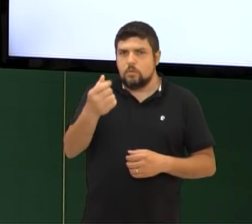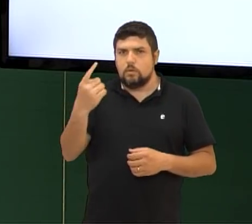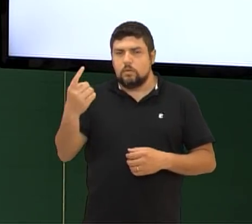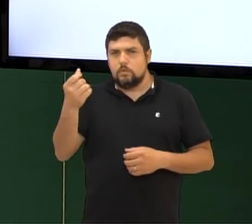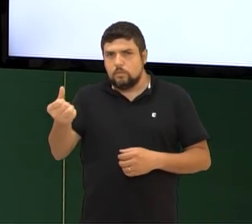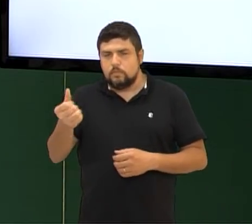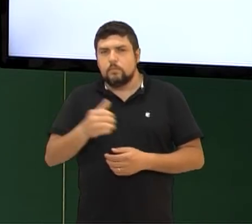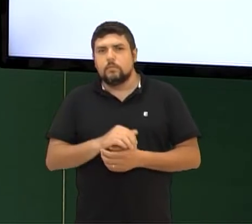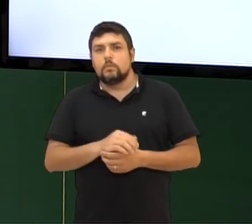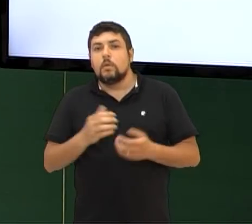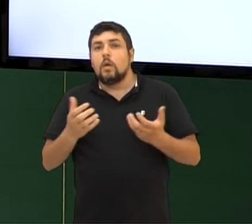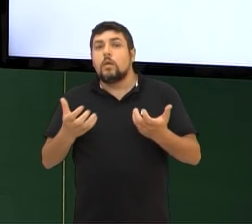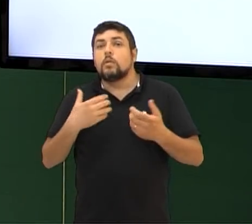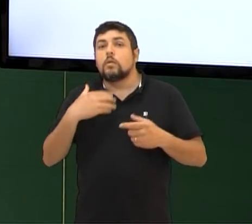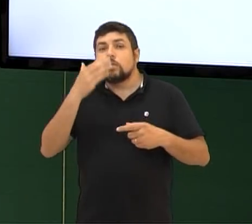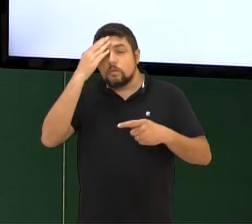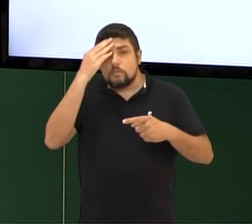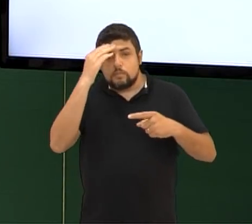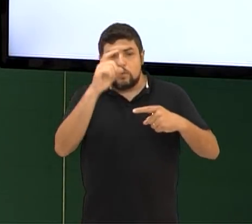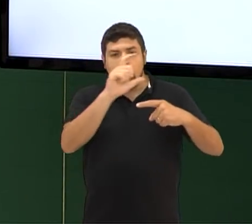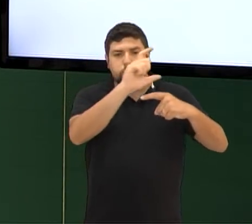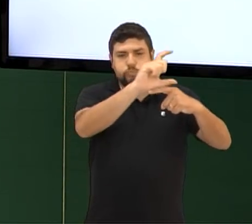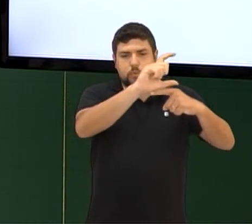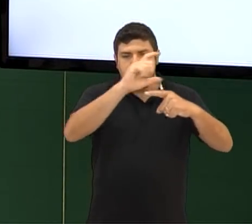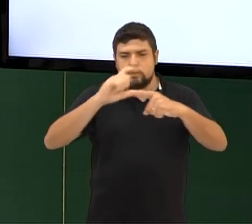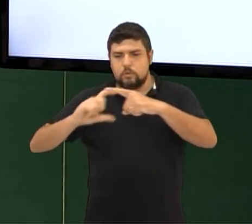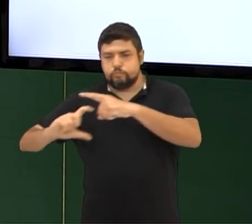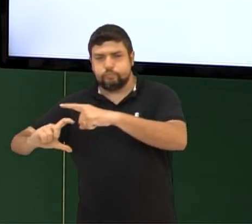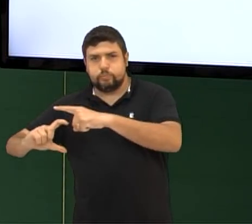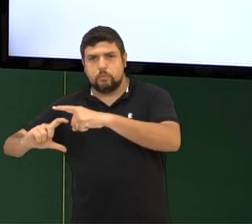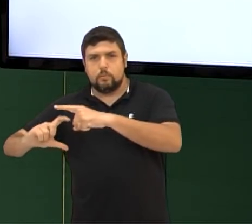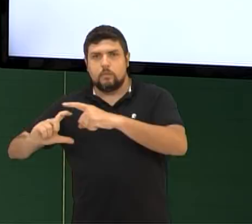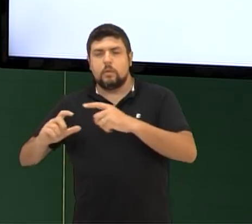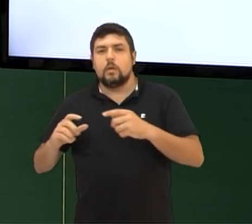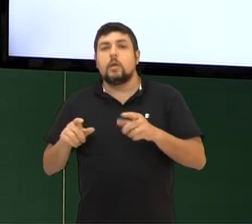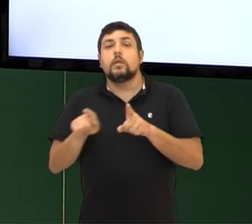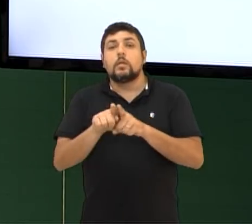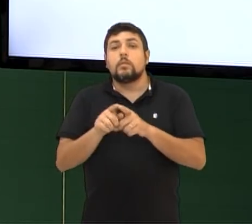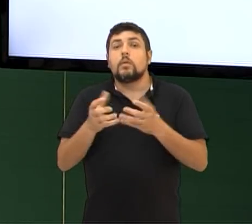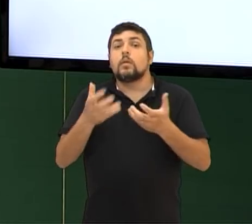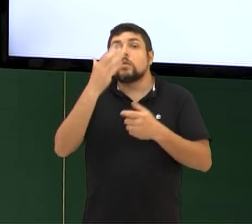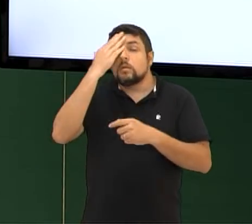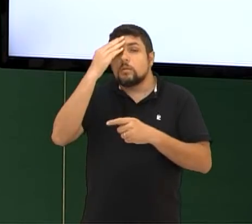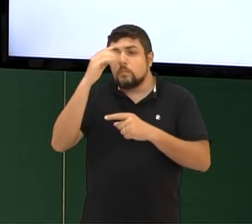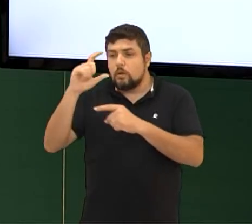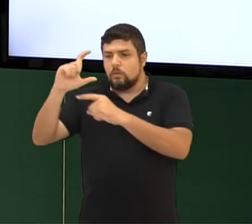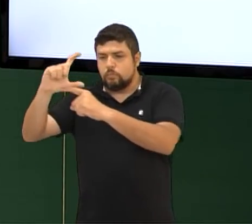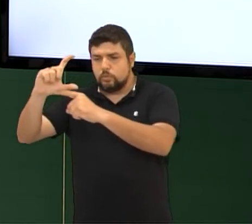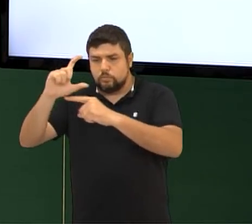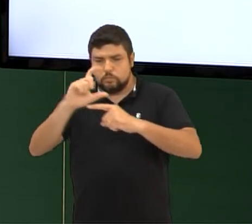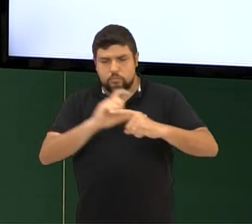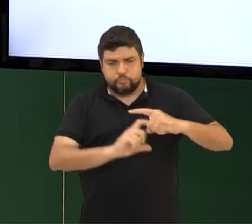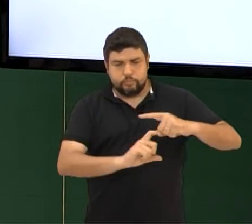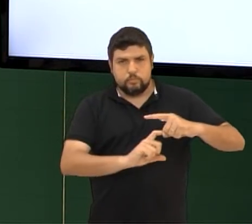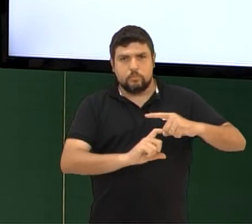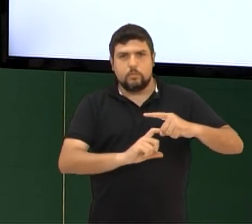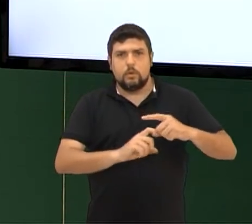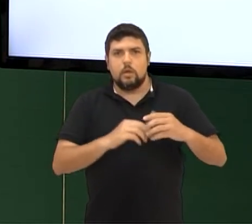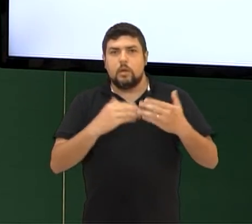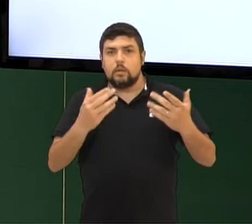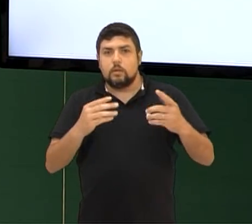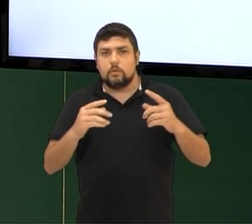quer saber quais são os extremos e os meios, você vai traçar uma diagonal, identificando